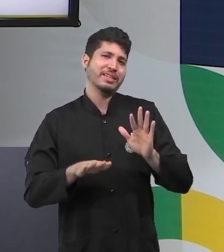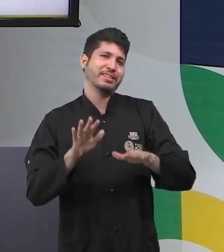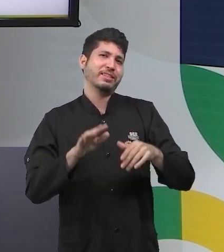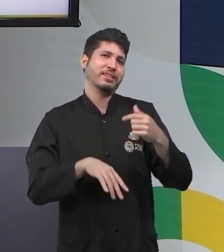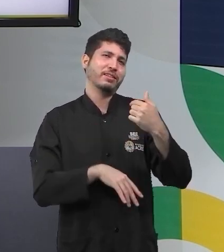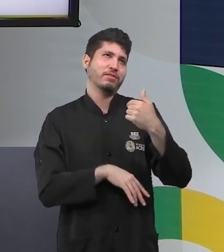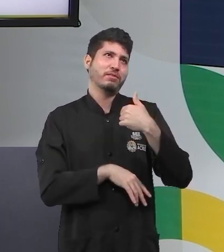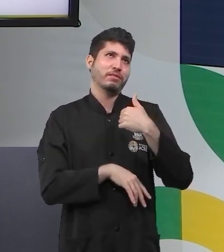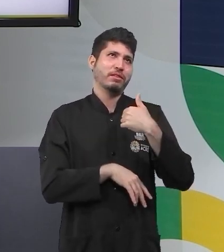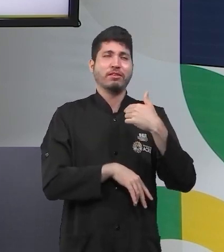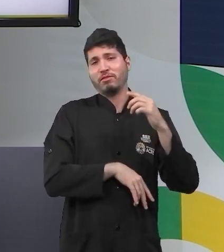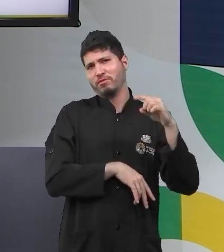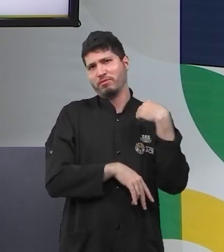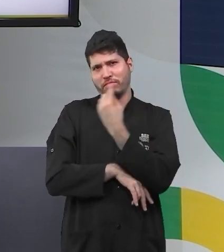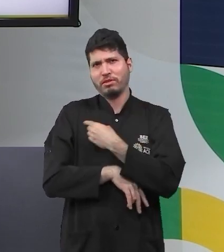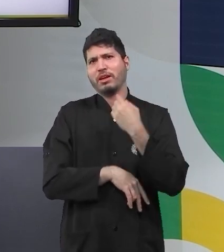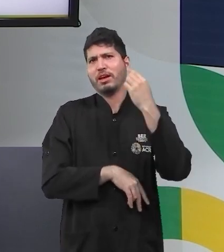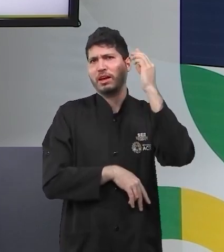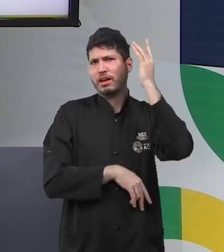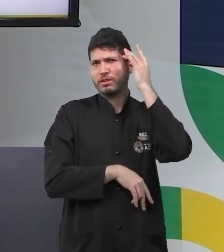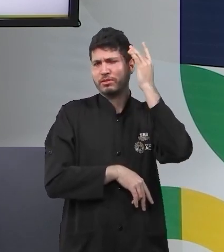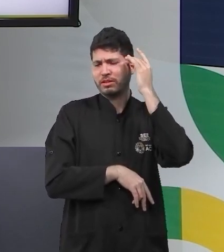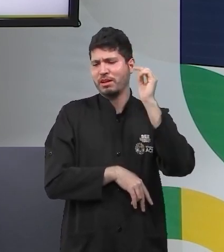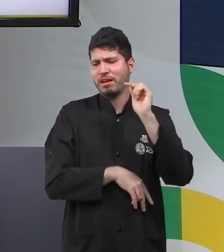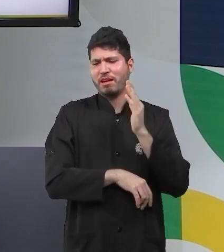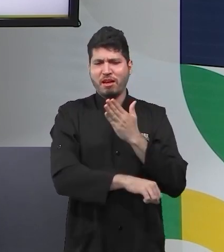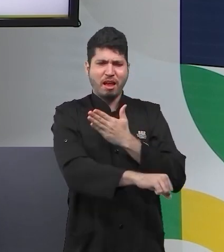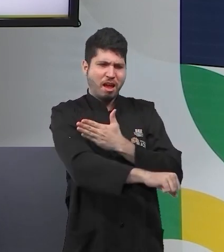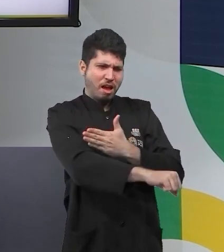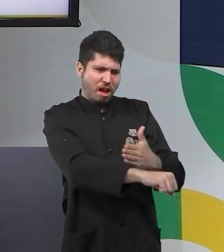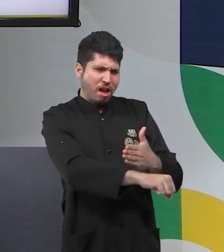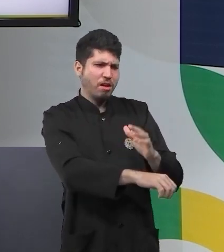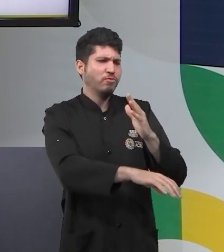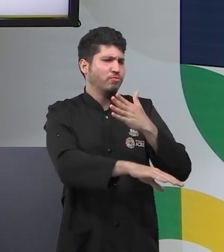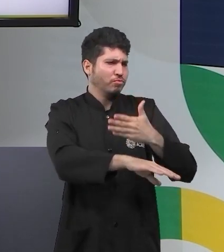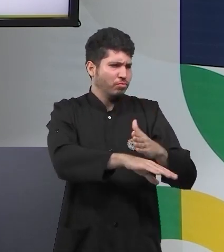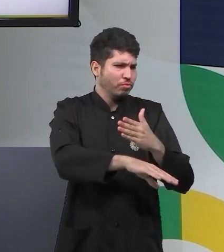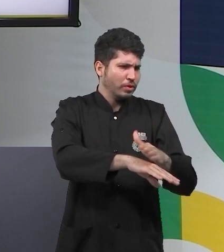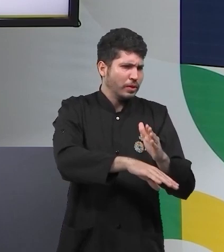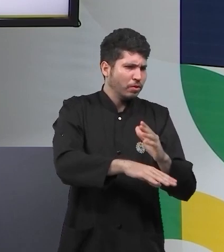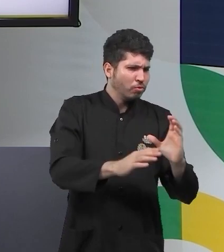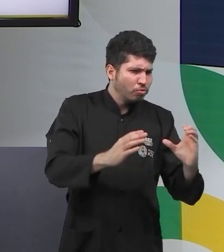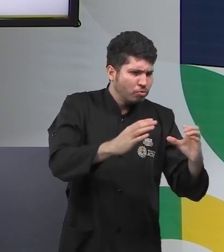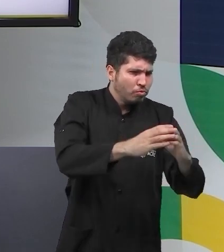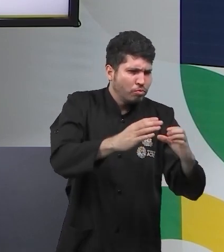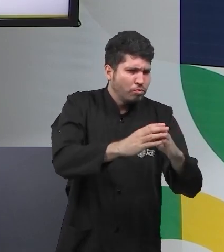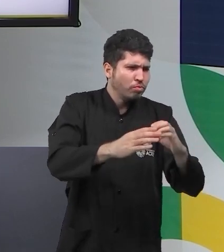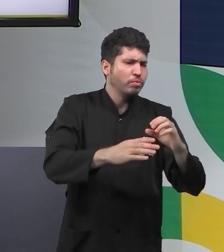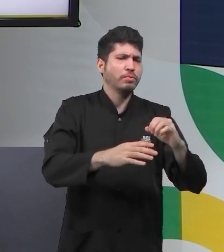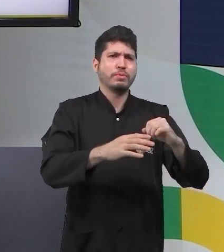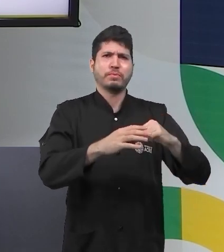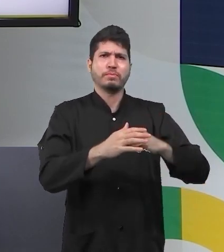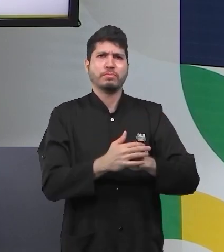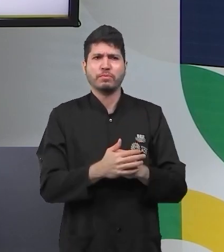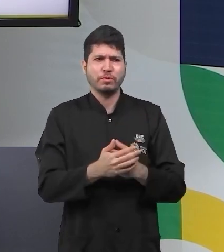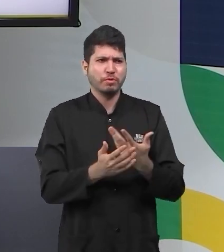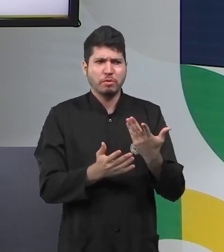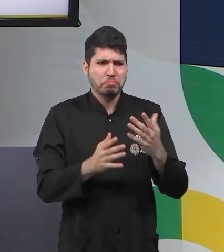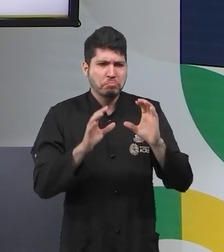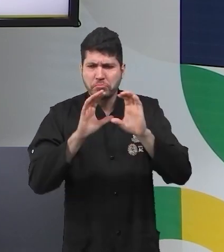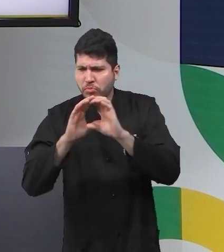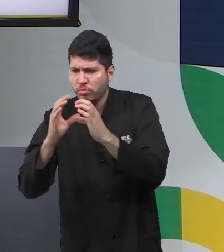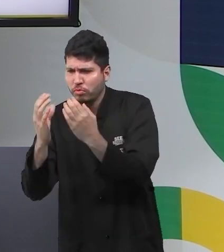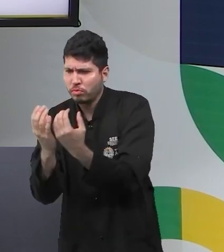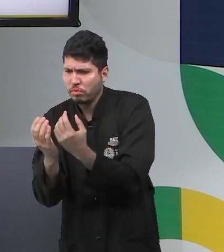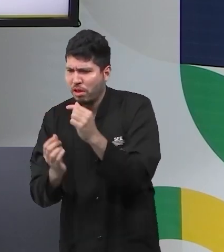de prática, determinado tipo de hábito, determinado tipo de costume de um grupo, de uma comunidade,